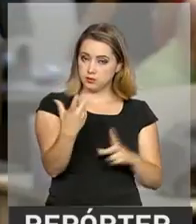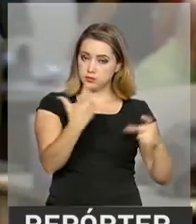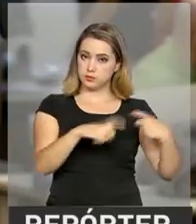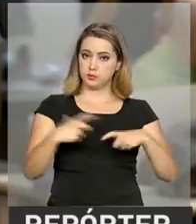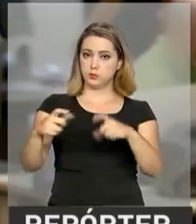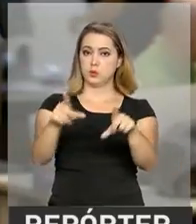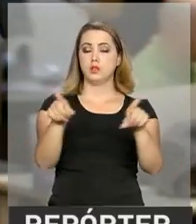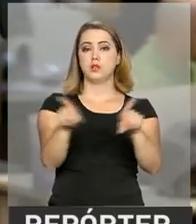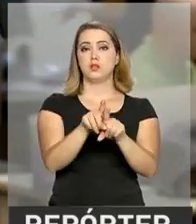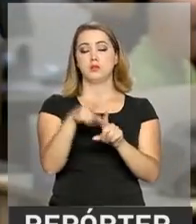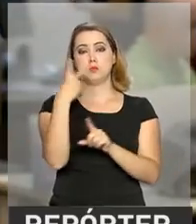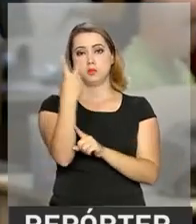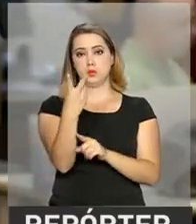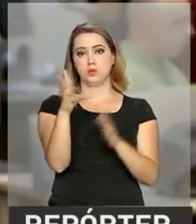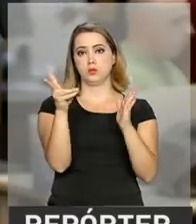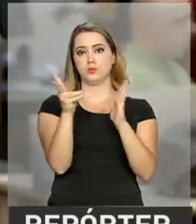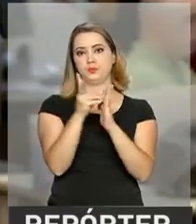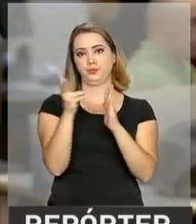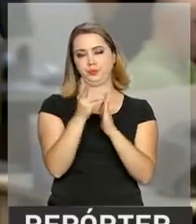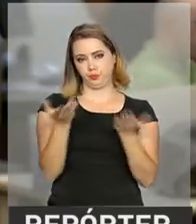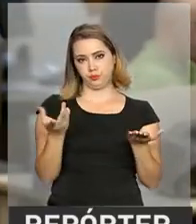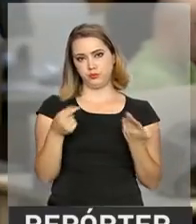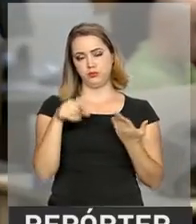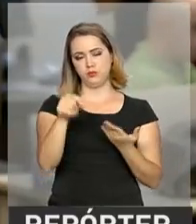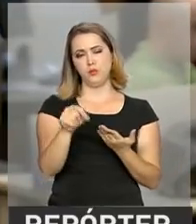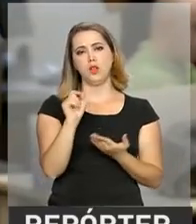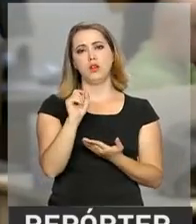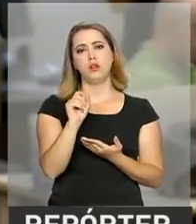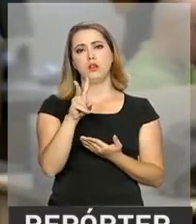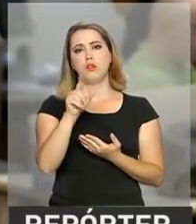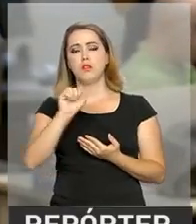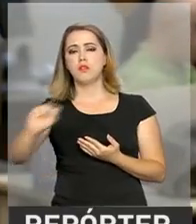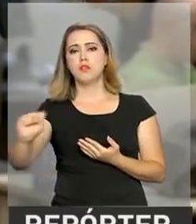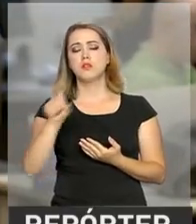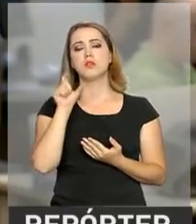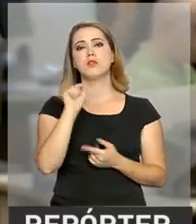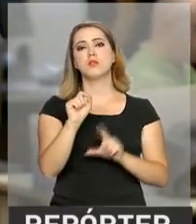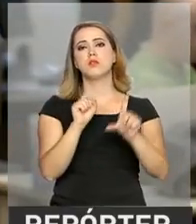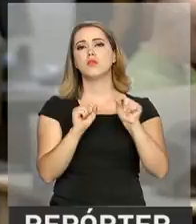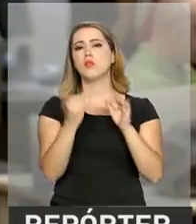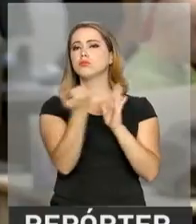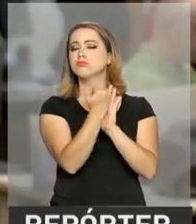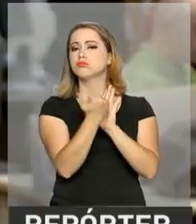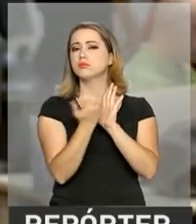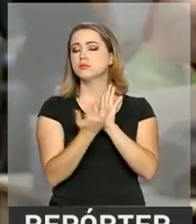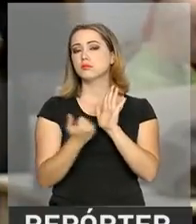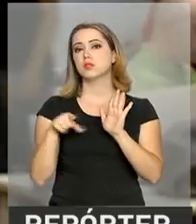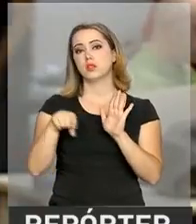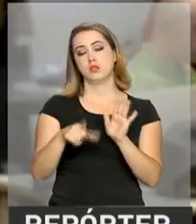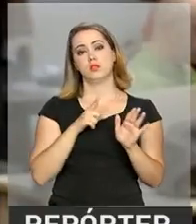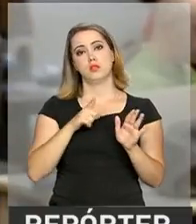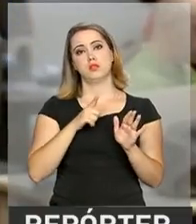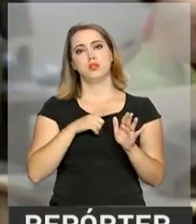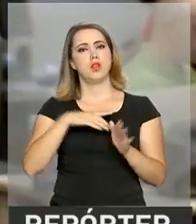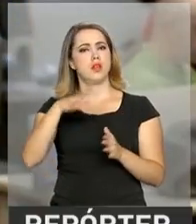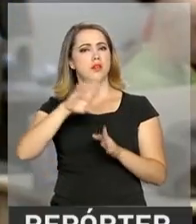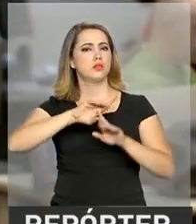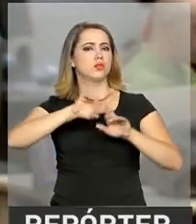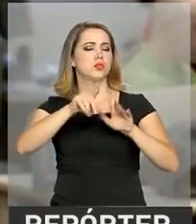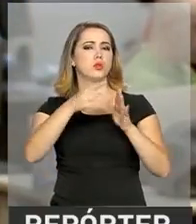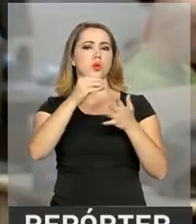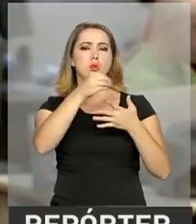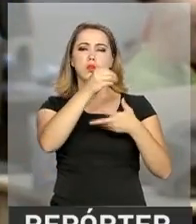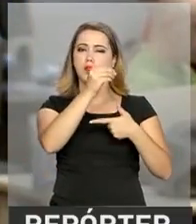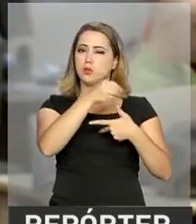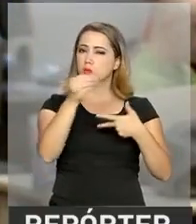distritos indígenas. Os profissionais serão destinados a vagas de acordo com critérios de classificação, como detenção de título de especialista